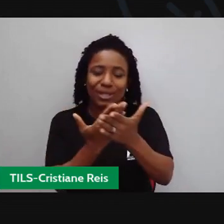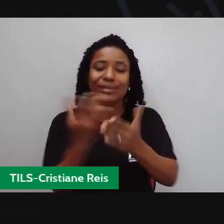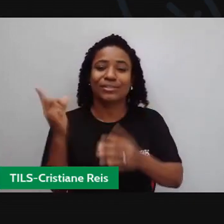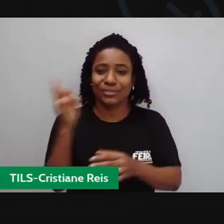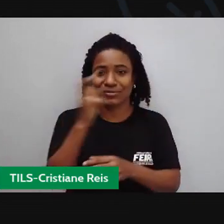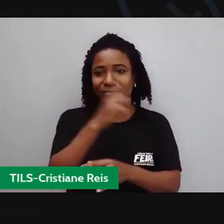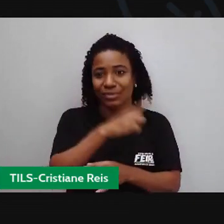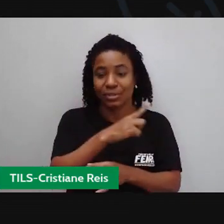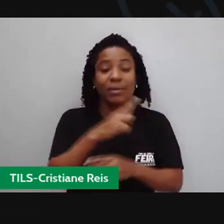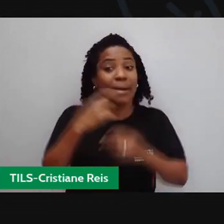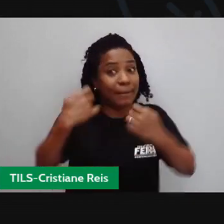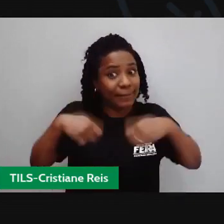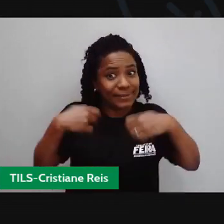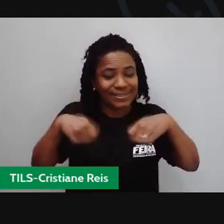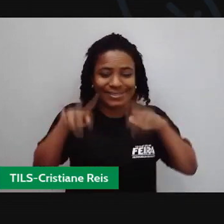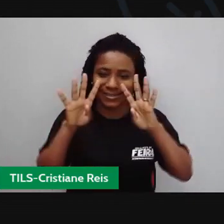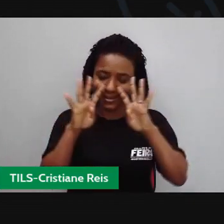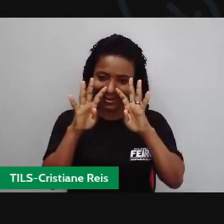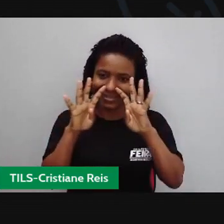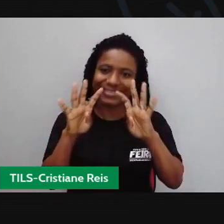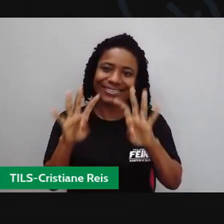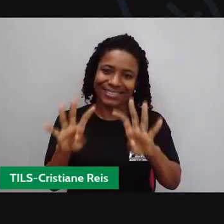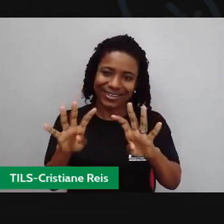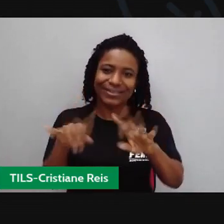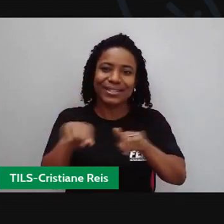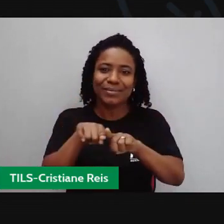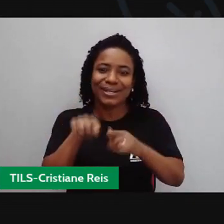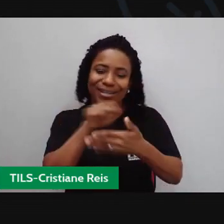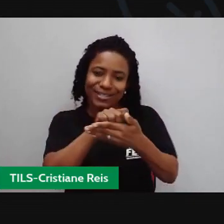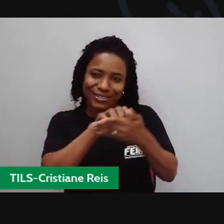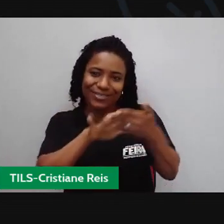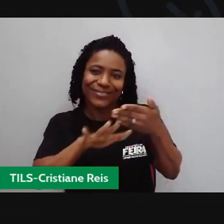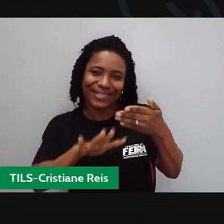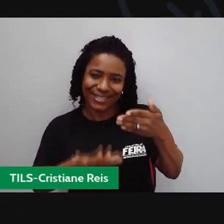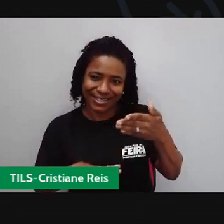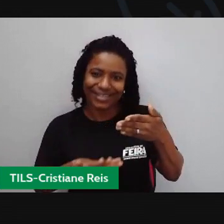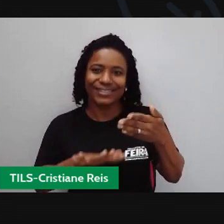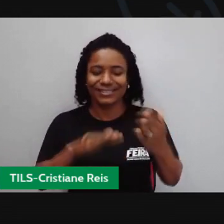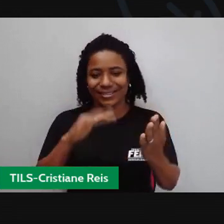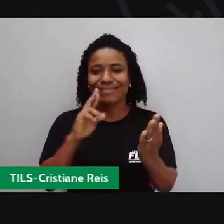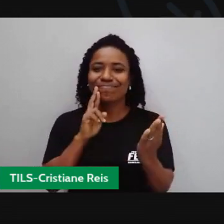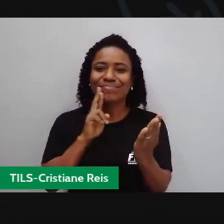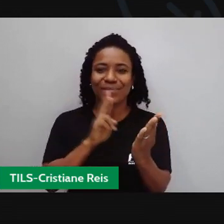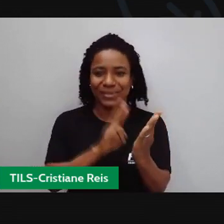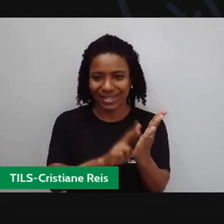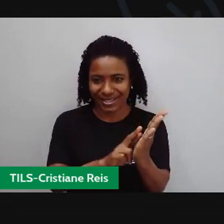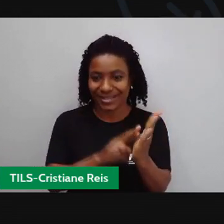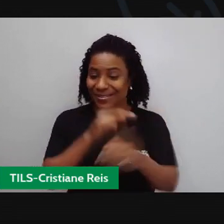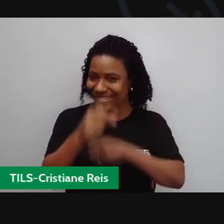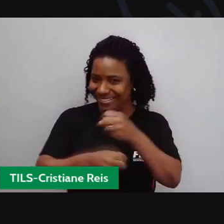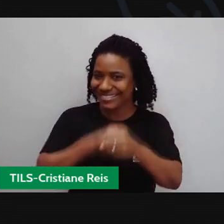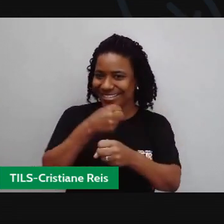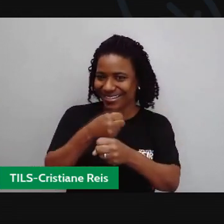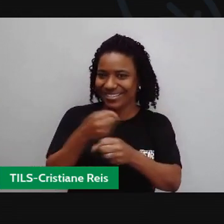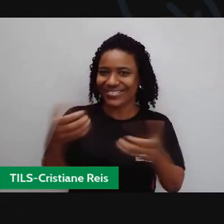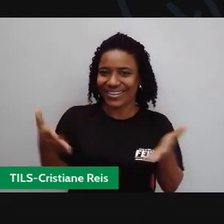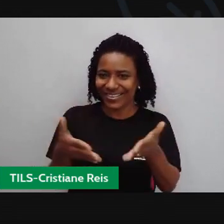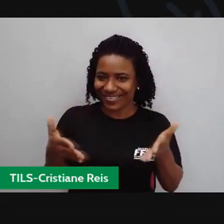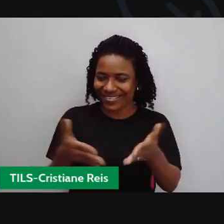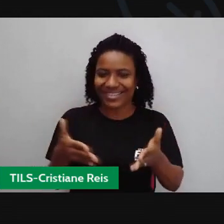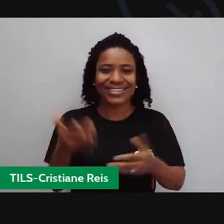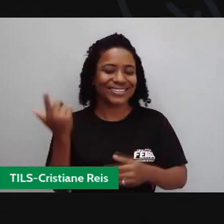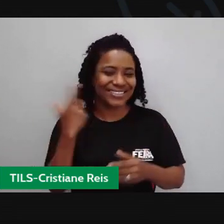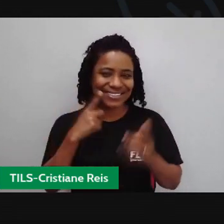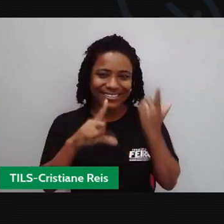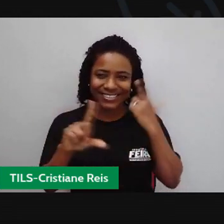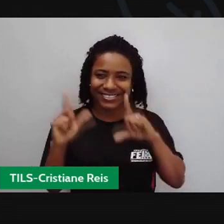importante cumprir com todas as atividades, para que esse ano letivo ele consiga ser um ano de sucesso para todo mundo, tá certo? É o que a